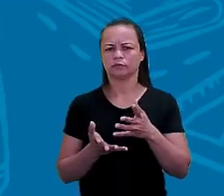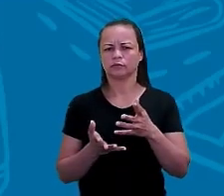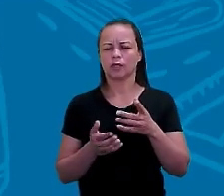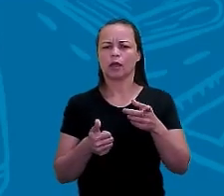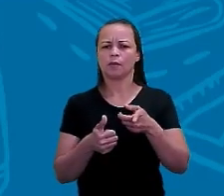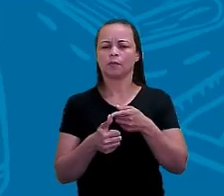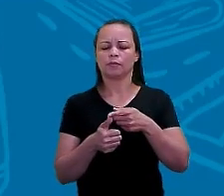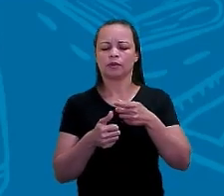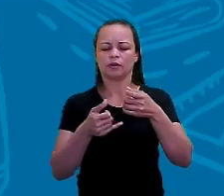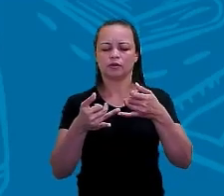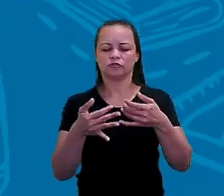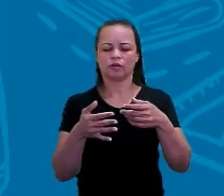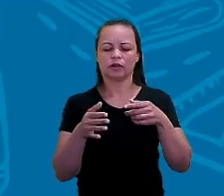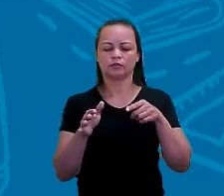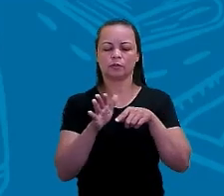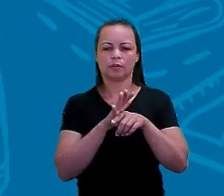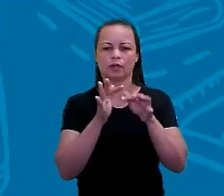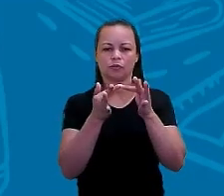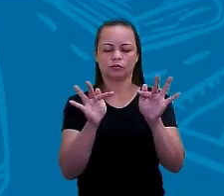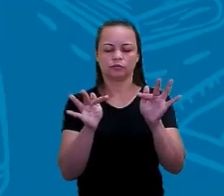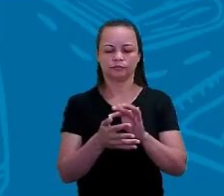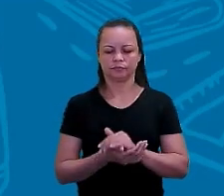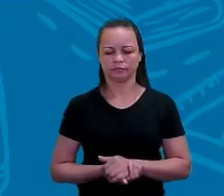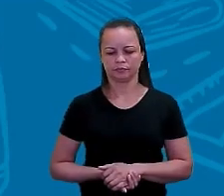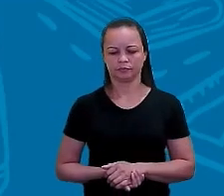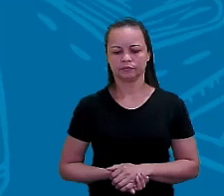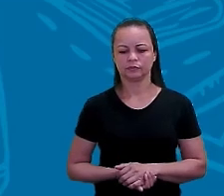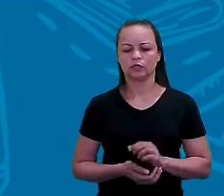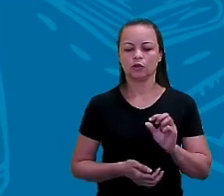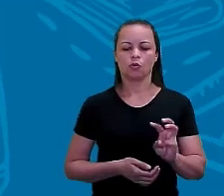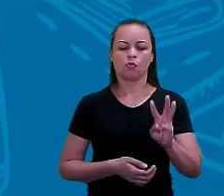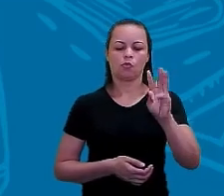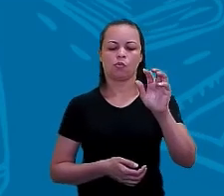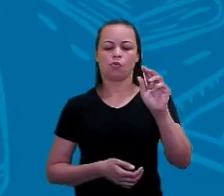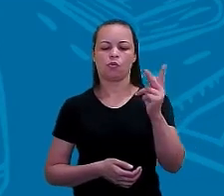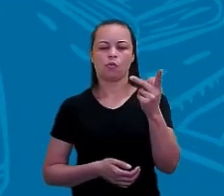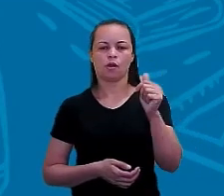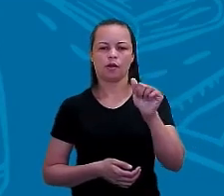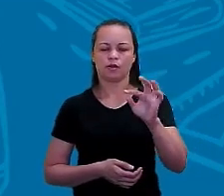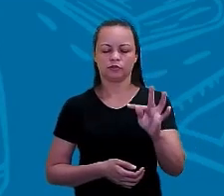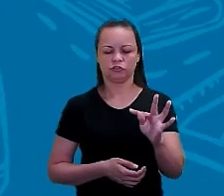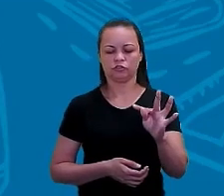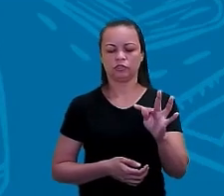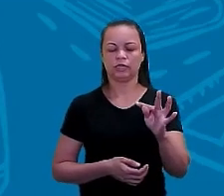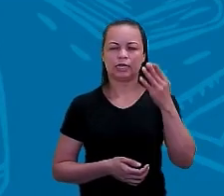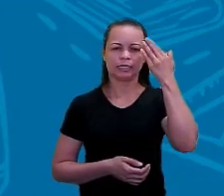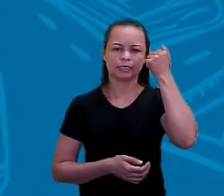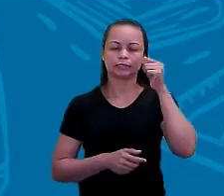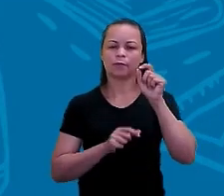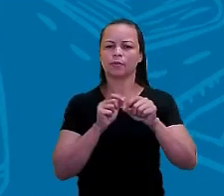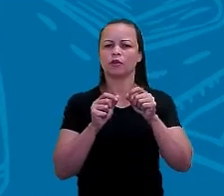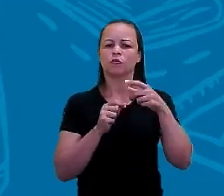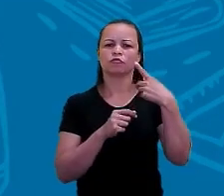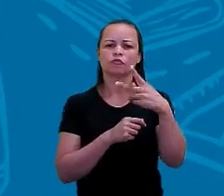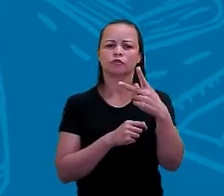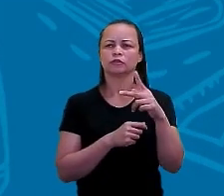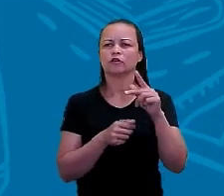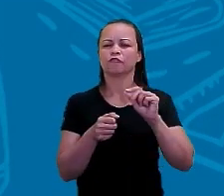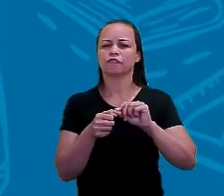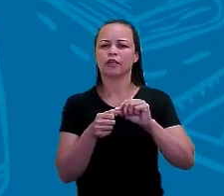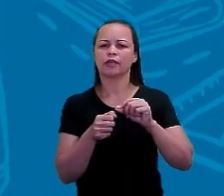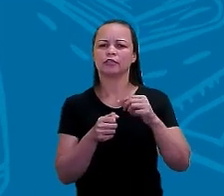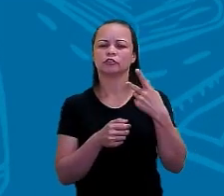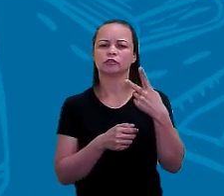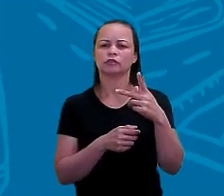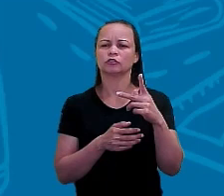frase, ela pergunta assim, what you last holiday. Ela quer saber o que foi que você fez nas